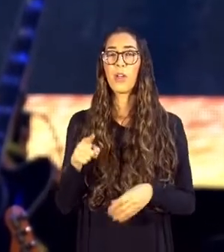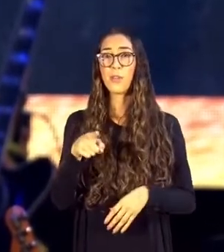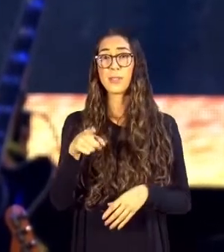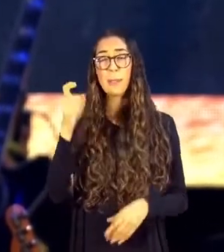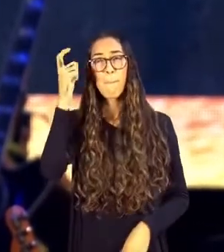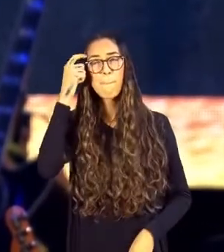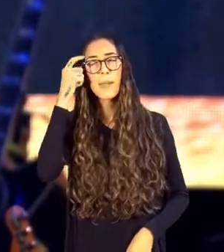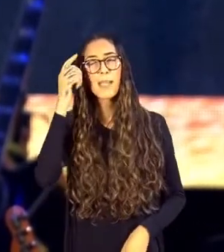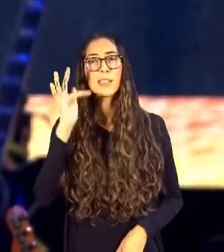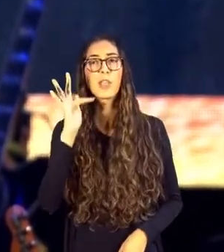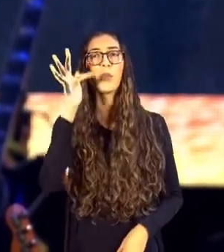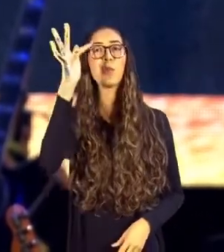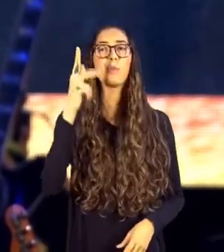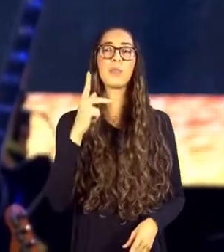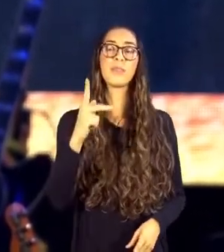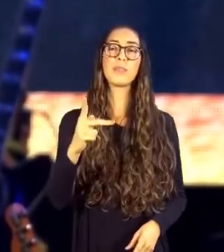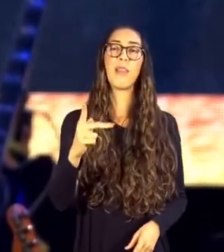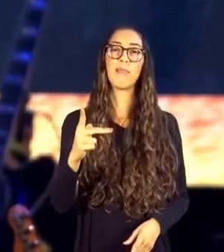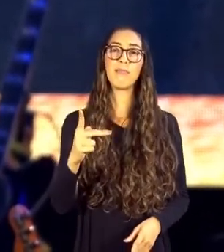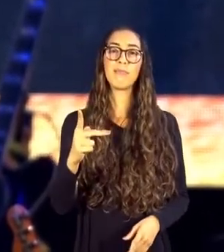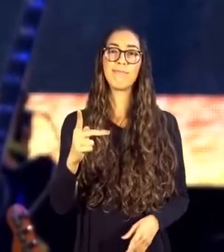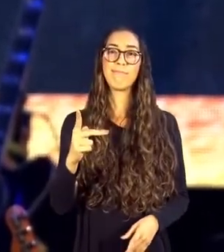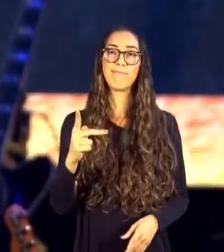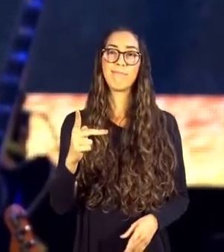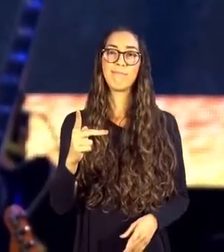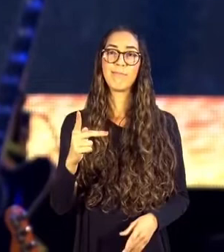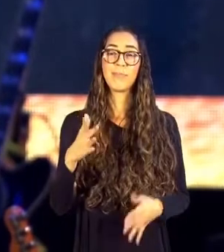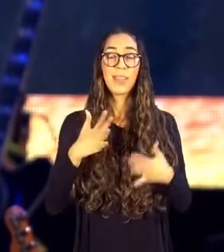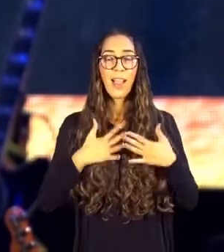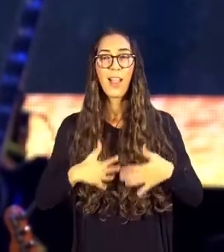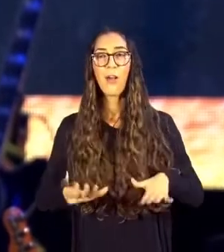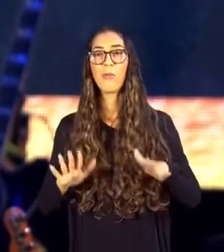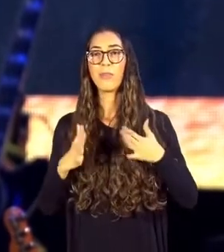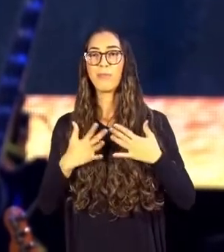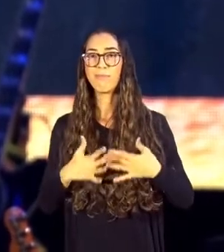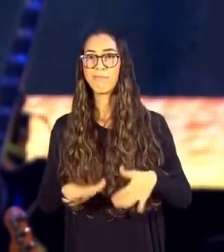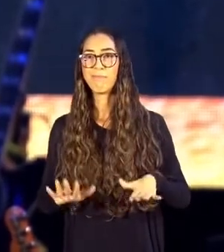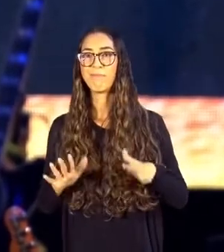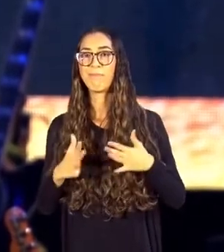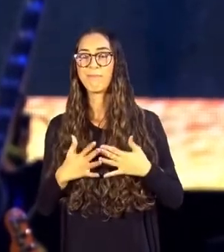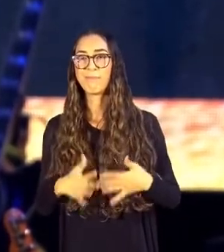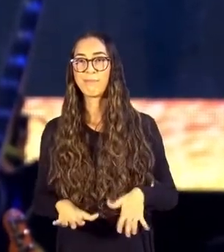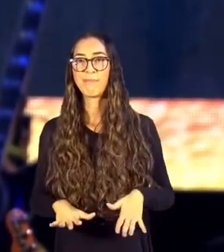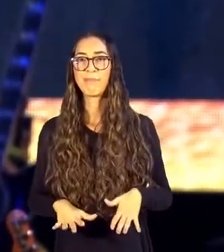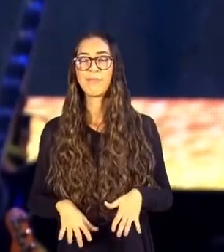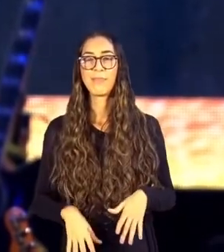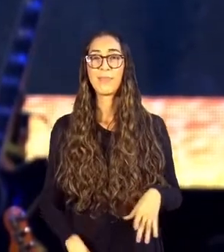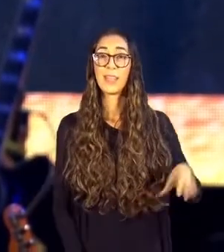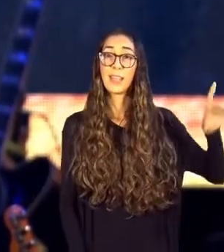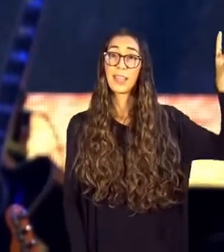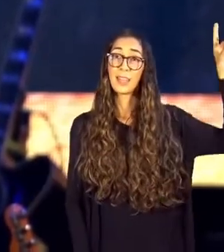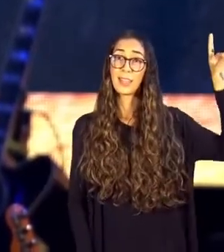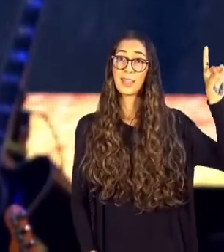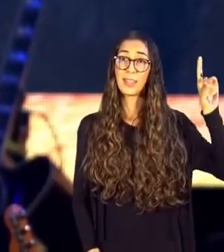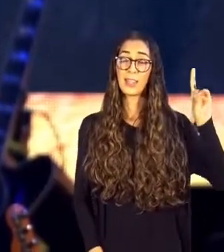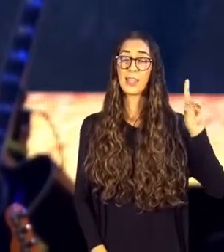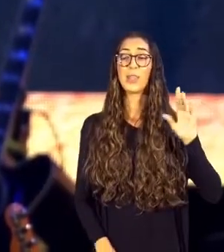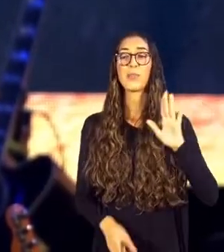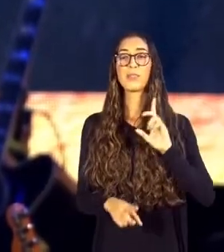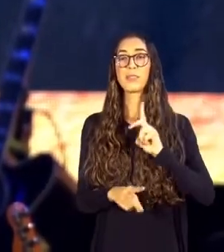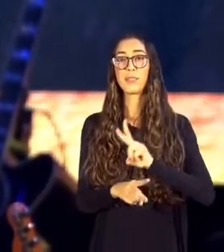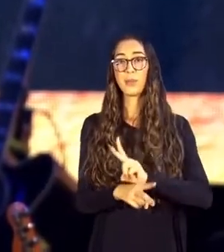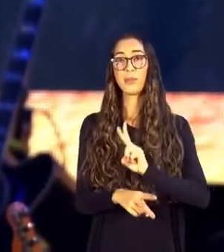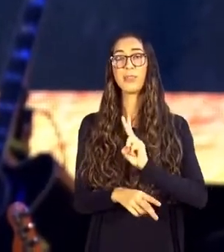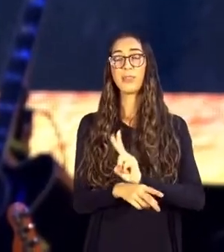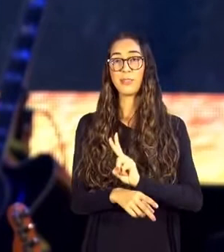Eu elevo meus olhos para os montes e fico pensando: para onde, de onde me virá o meu socorro? O meu